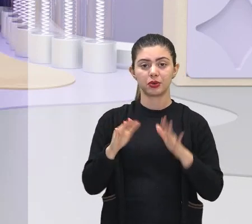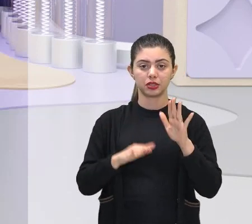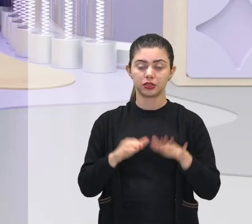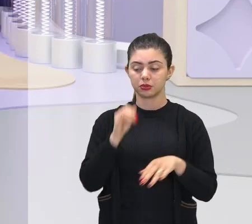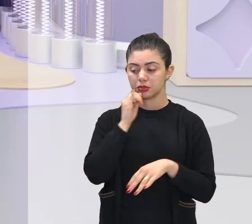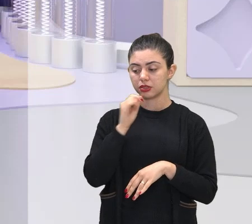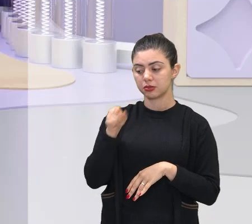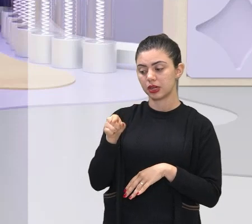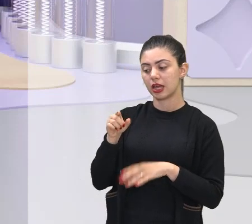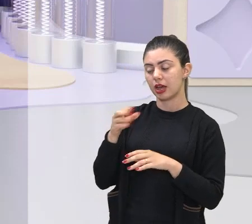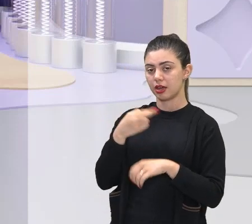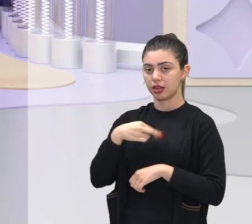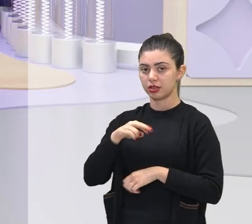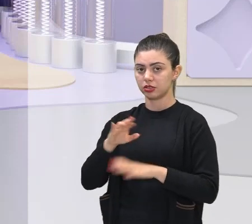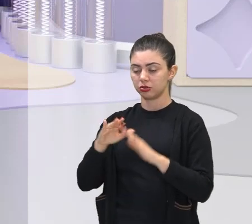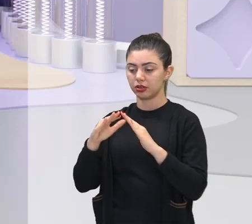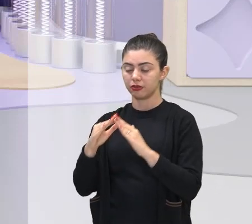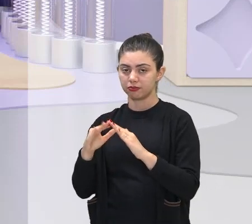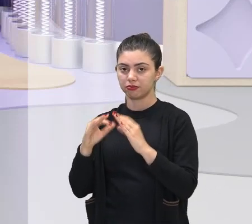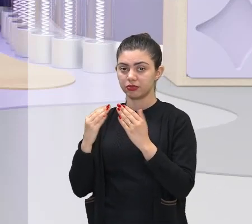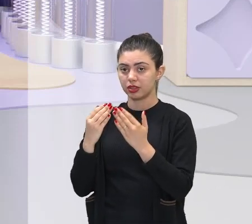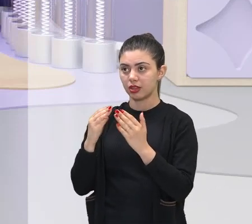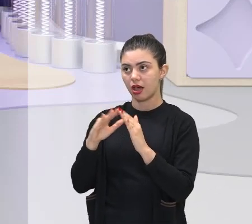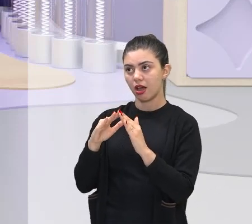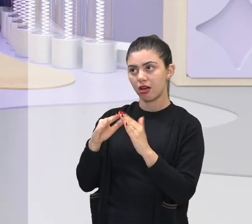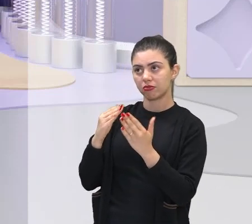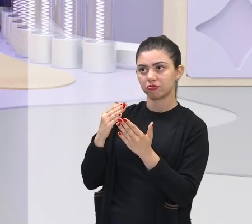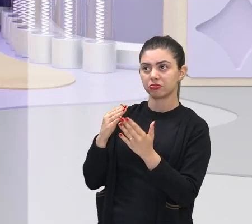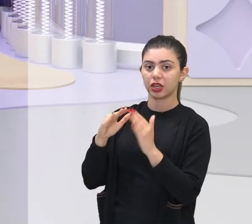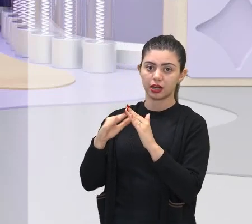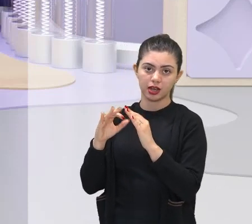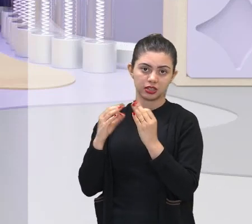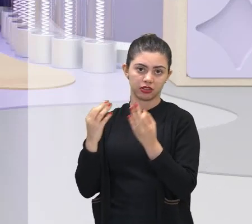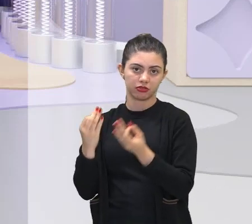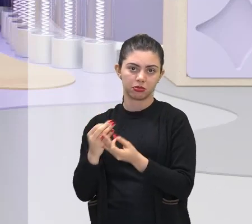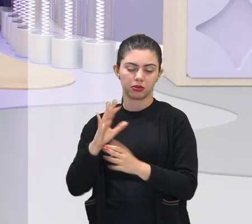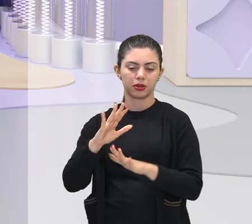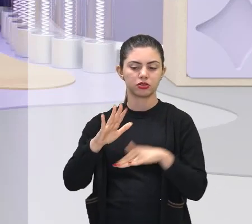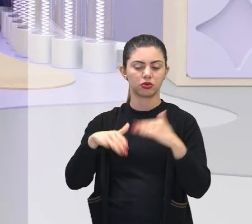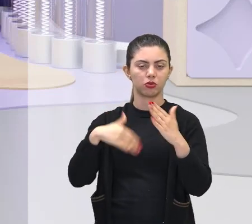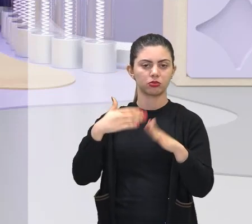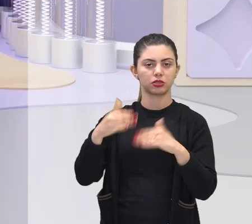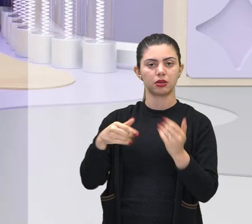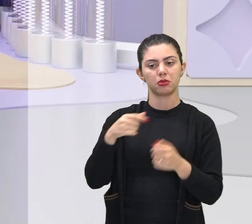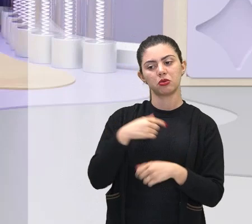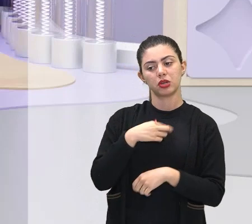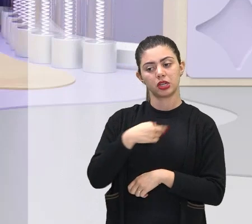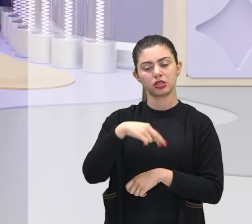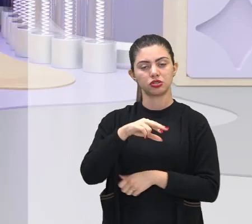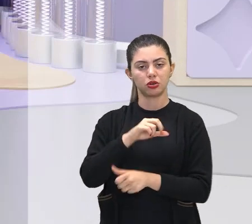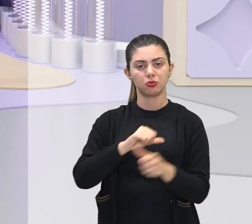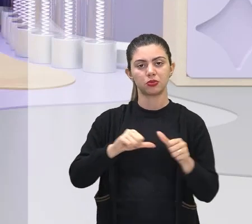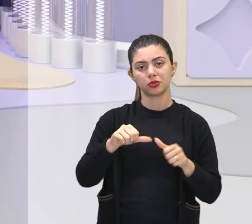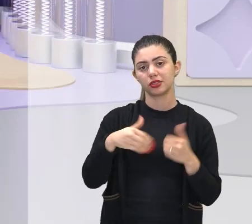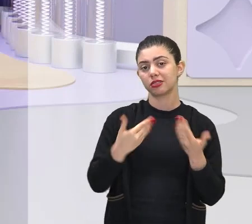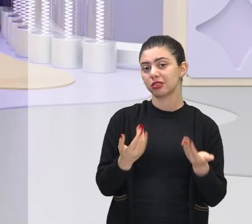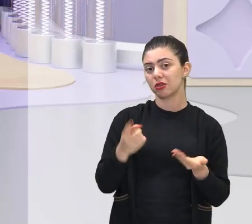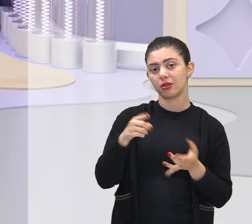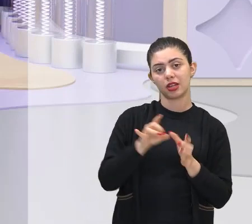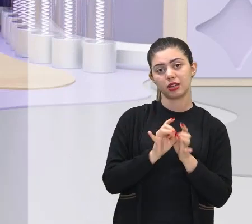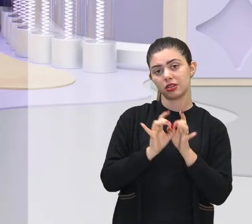numa religião e escolhemos outra com o passar do tempo, quando nos tornamos adultos. Isso é uma liberdade